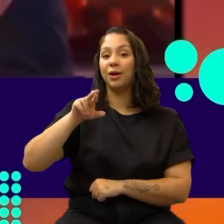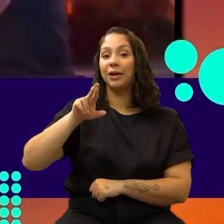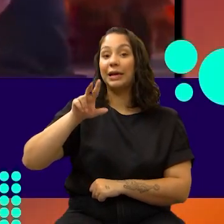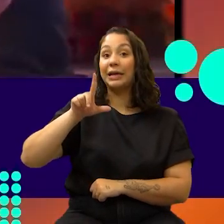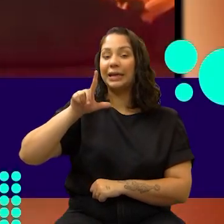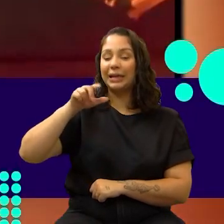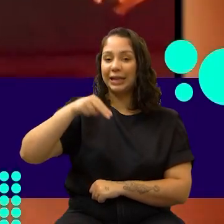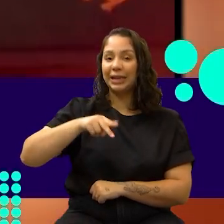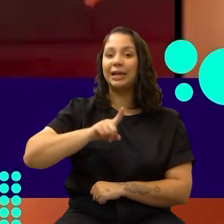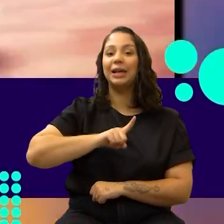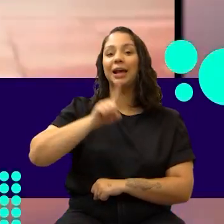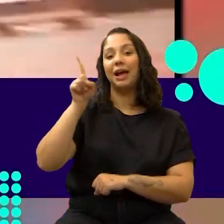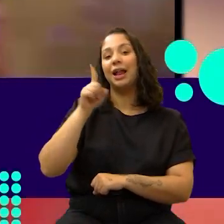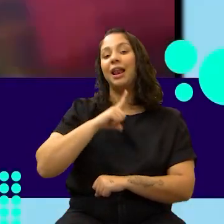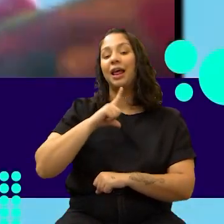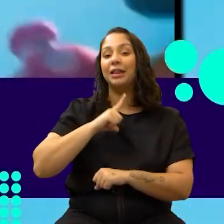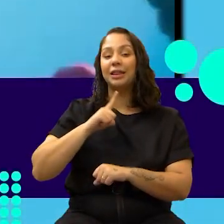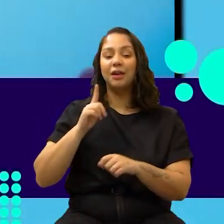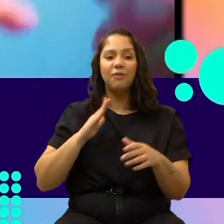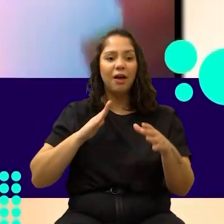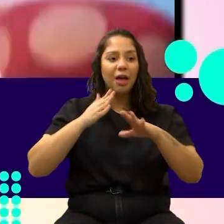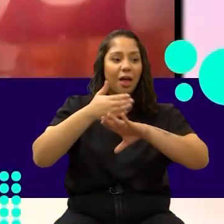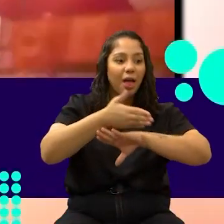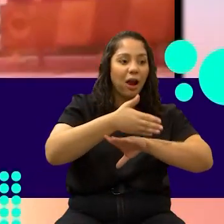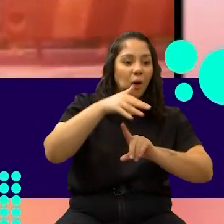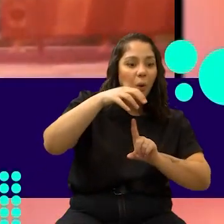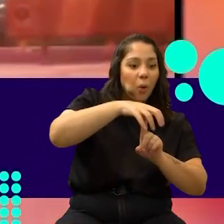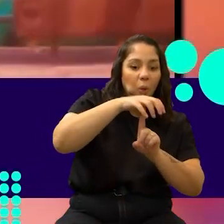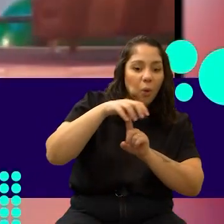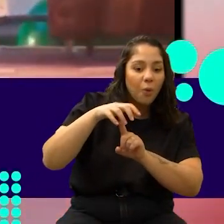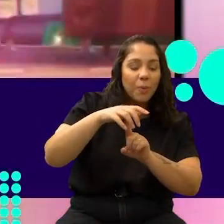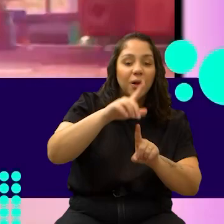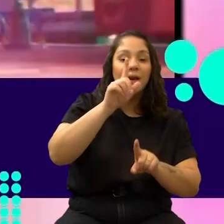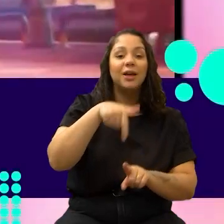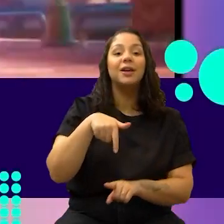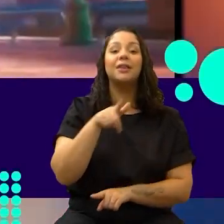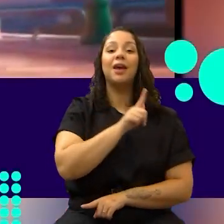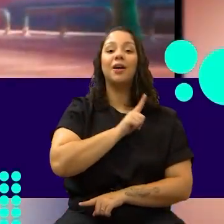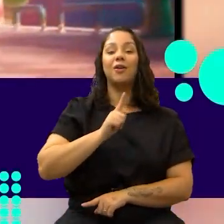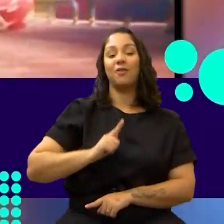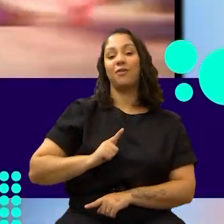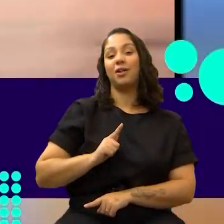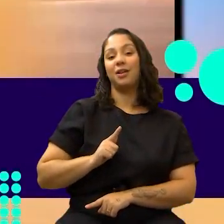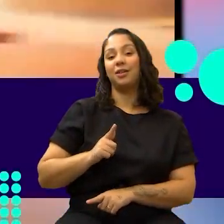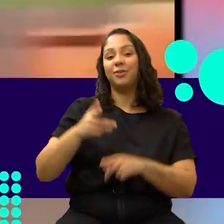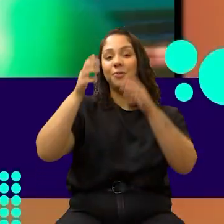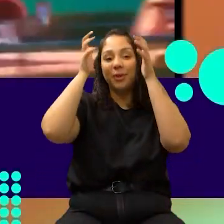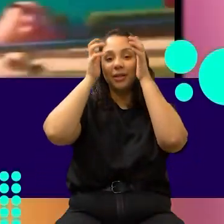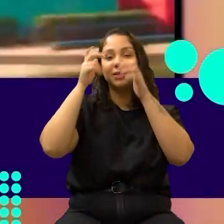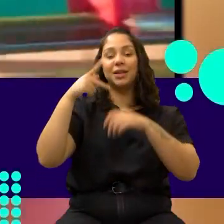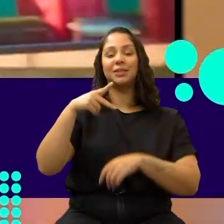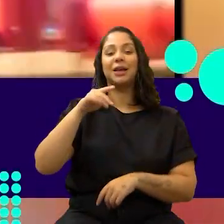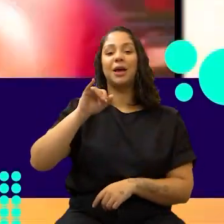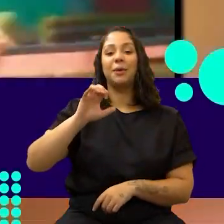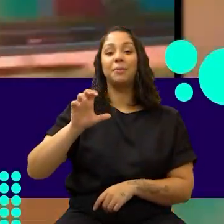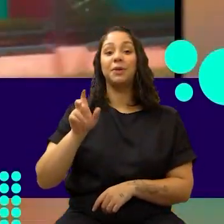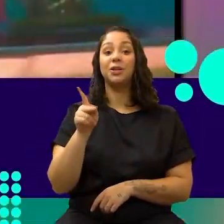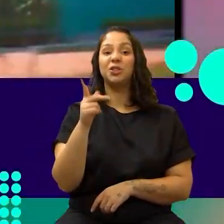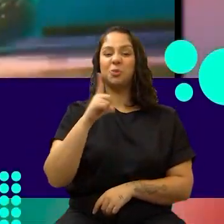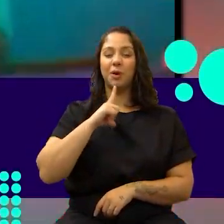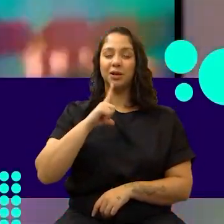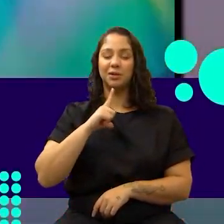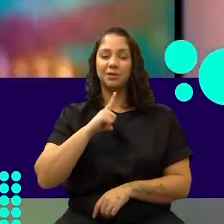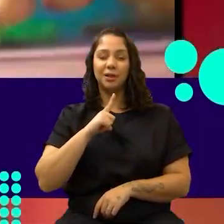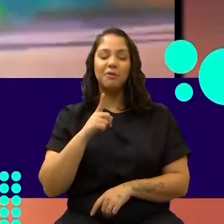se torna o Super Mario. Juntos, os dois vão parar no Reino dos Cogumelos, governado pela Princesa Peach,